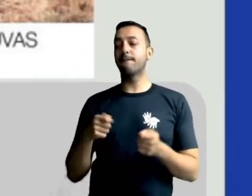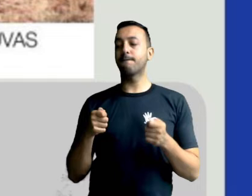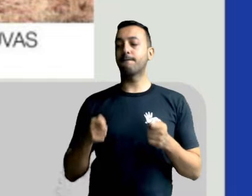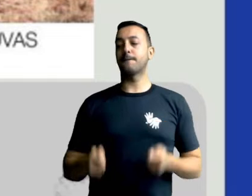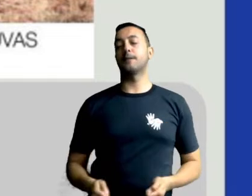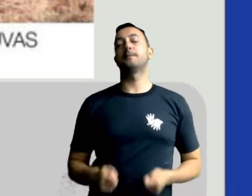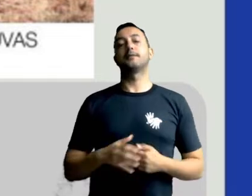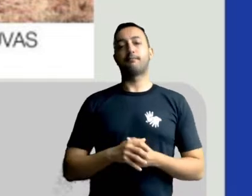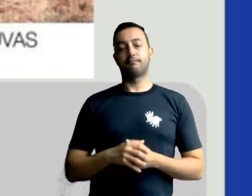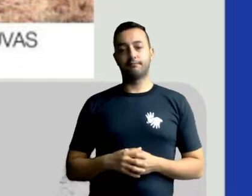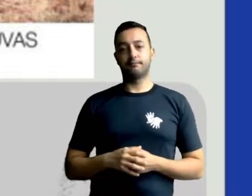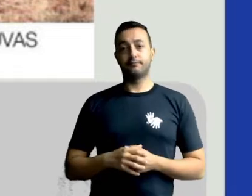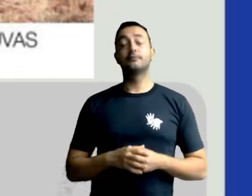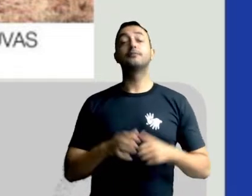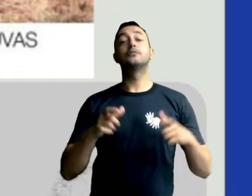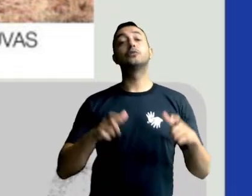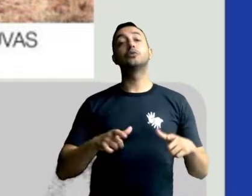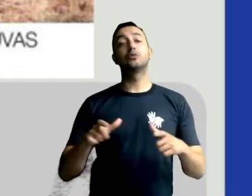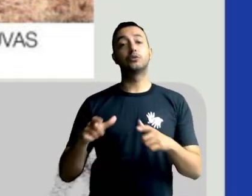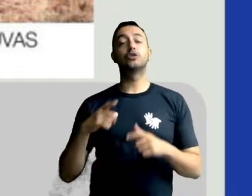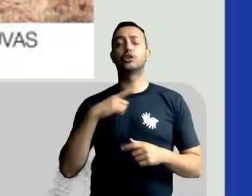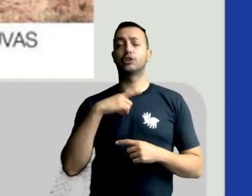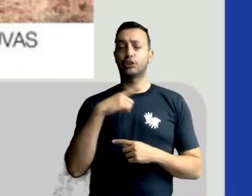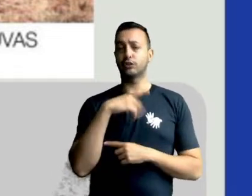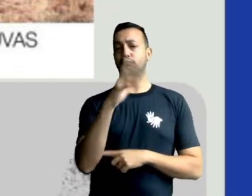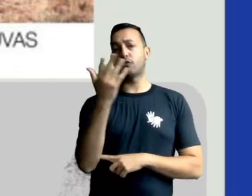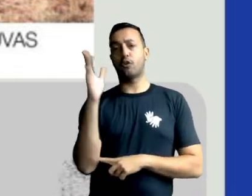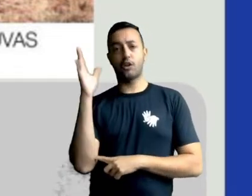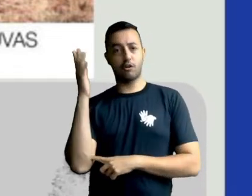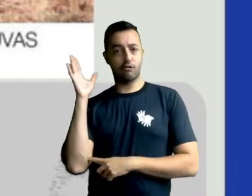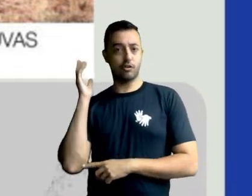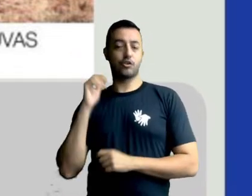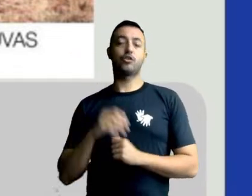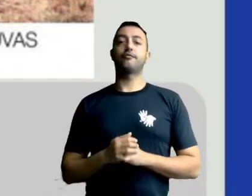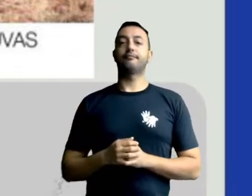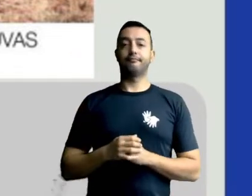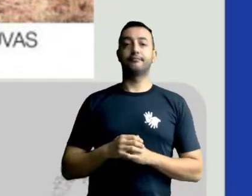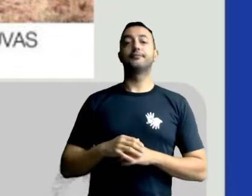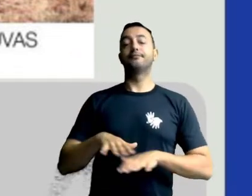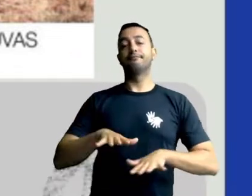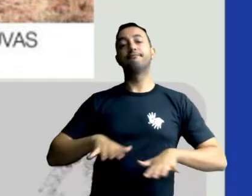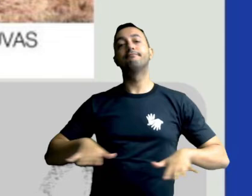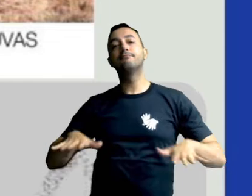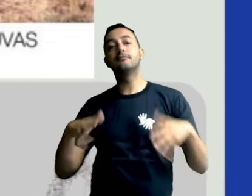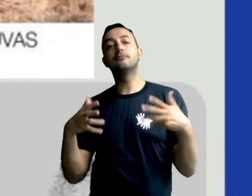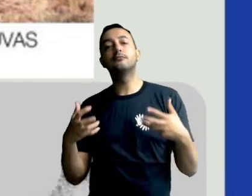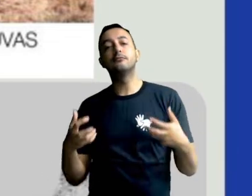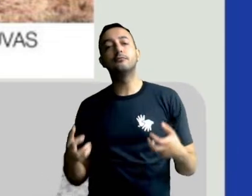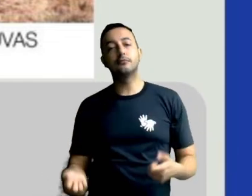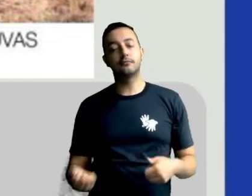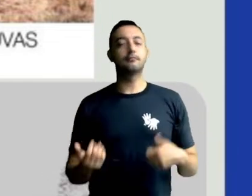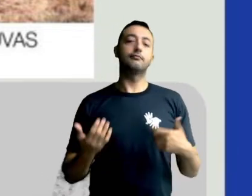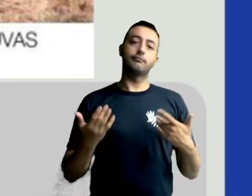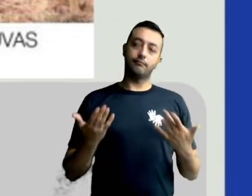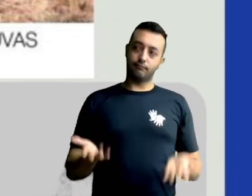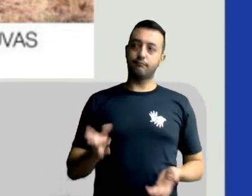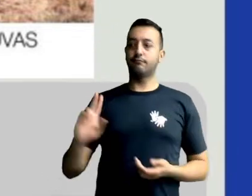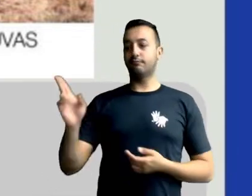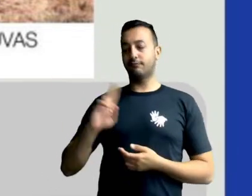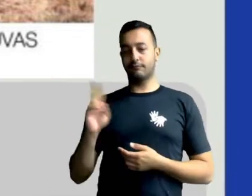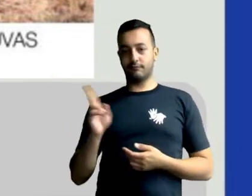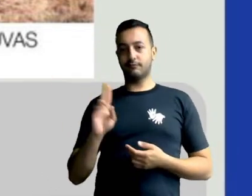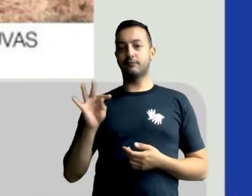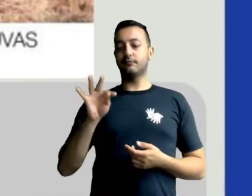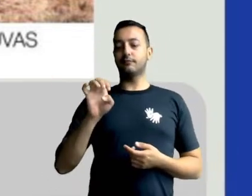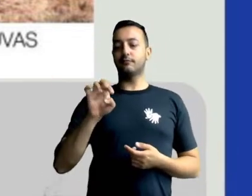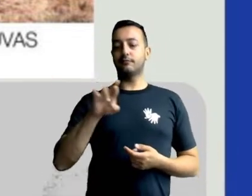terra firme. Ou seja, ambientes que têm florestas, campos, desertos, né? São chamados